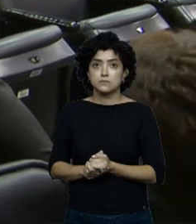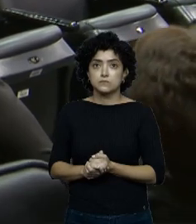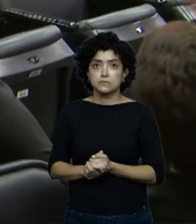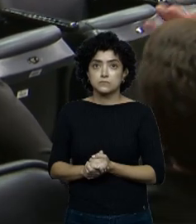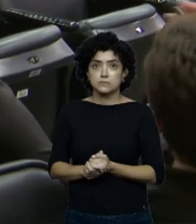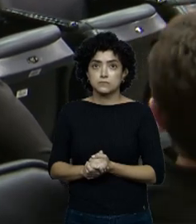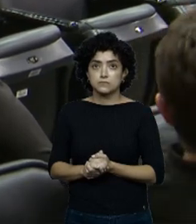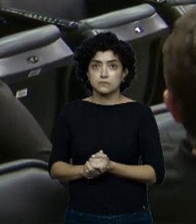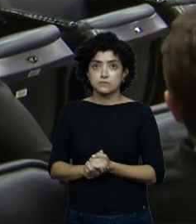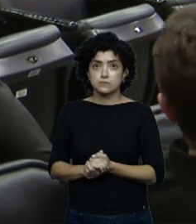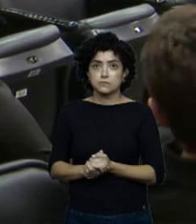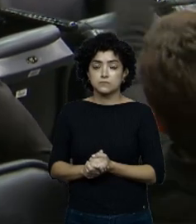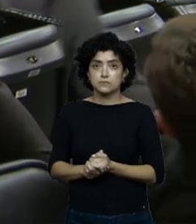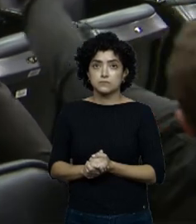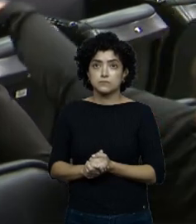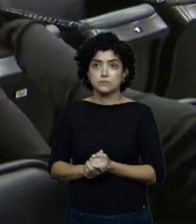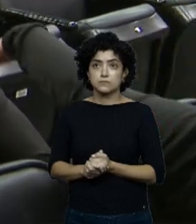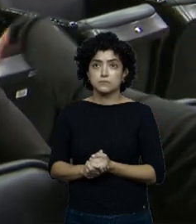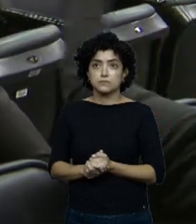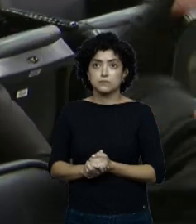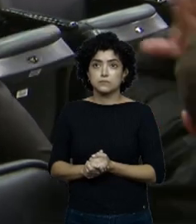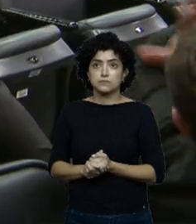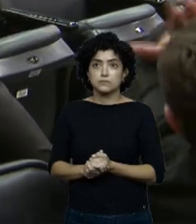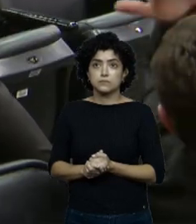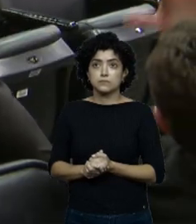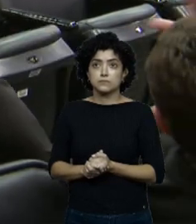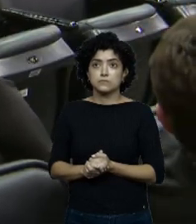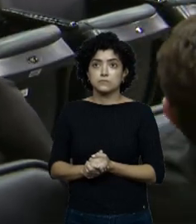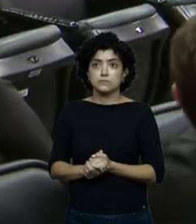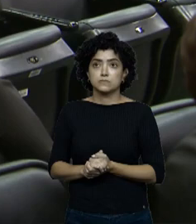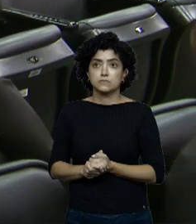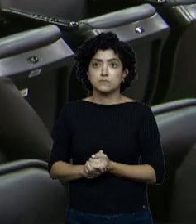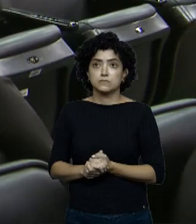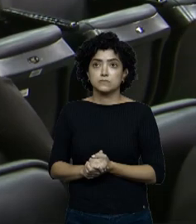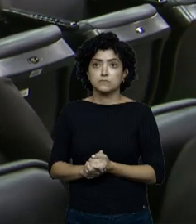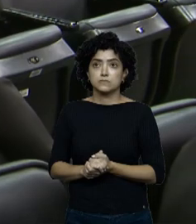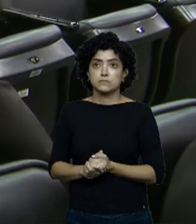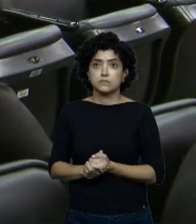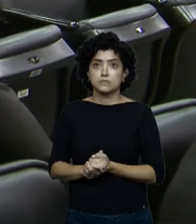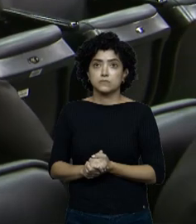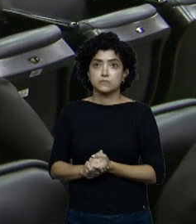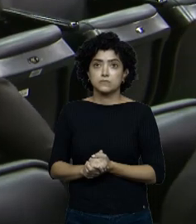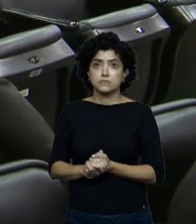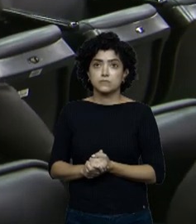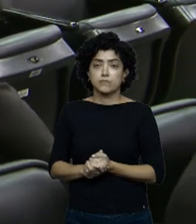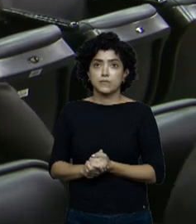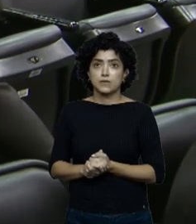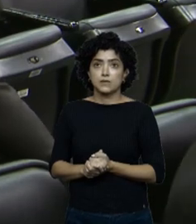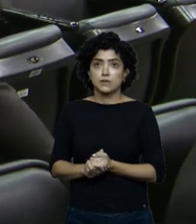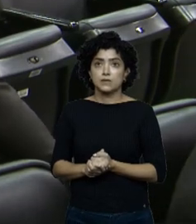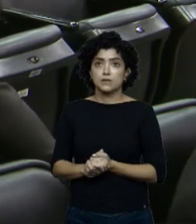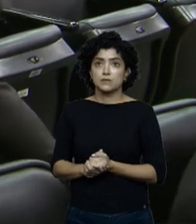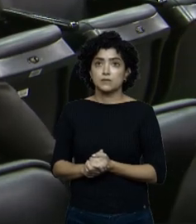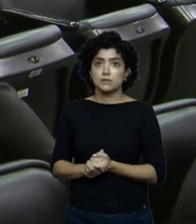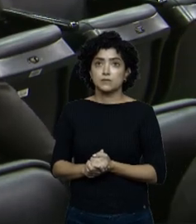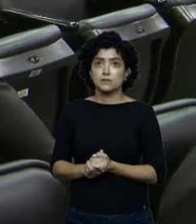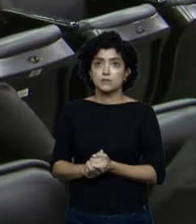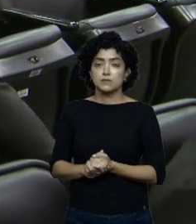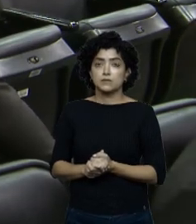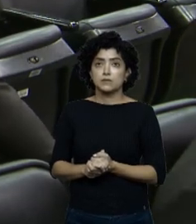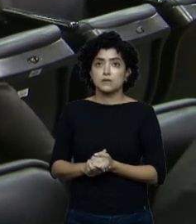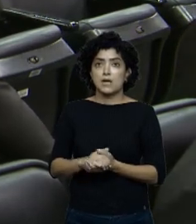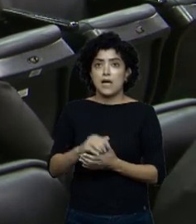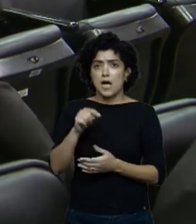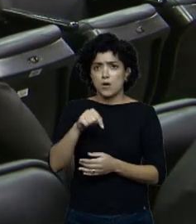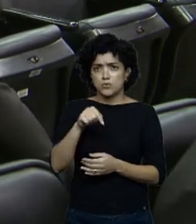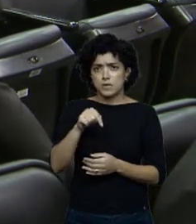E aí E aí E aí eu quero fazer é se alguém aqui dentro conhece